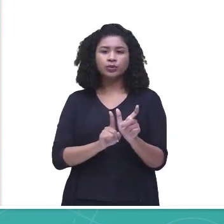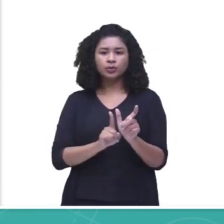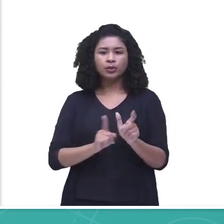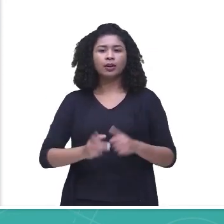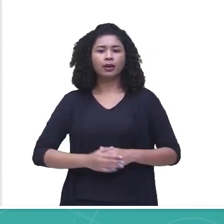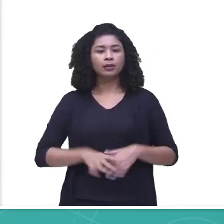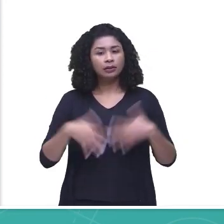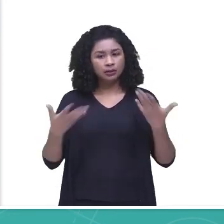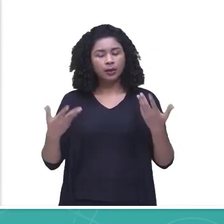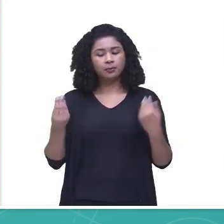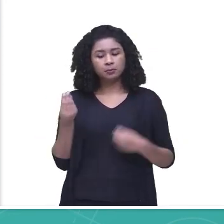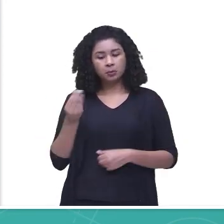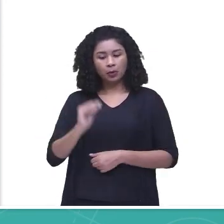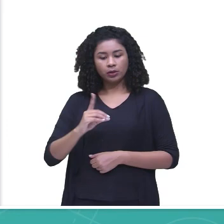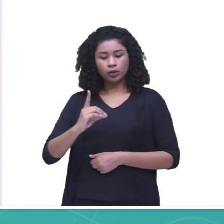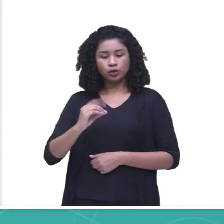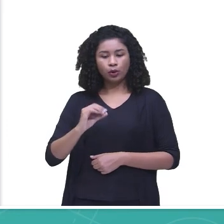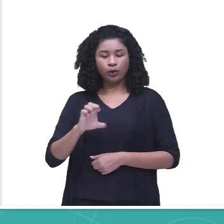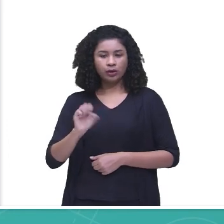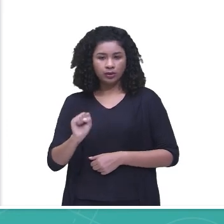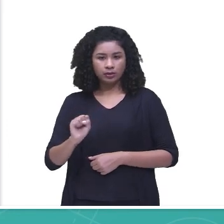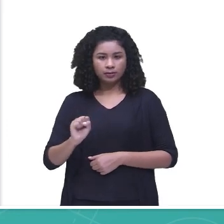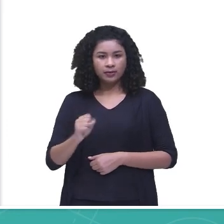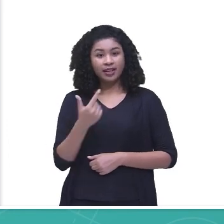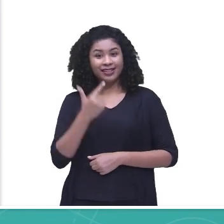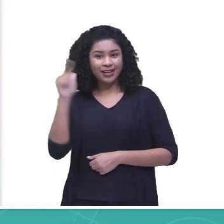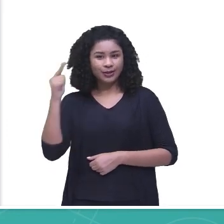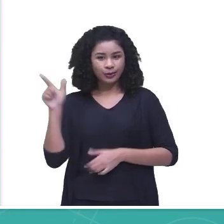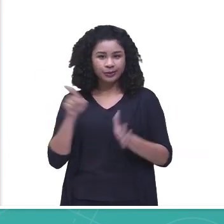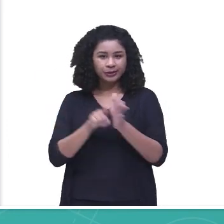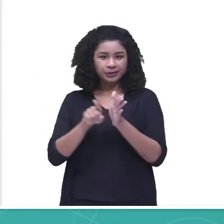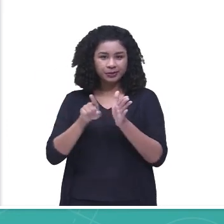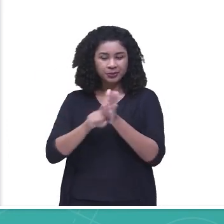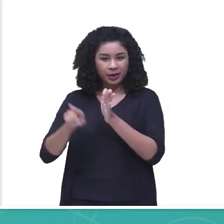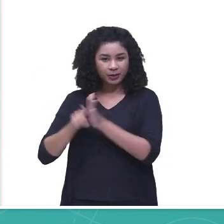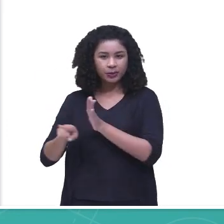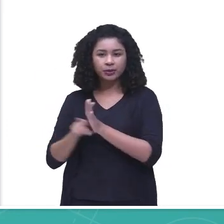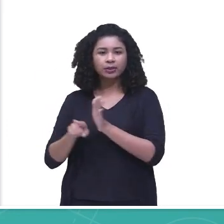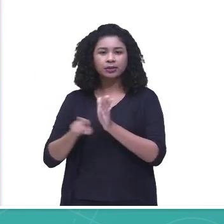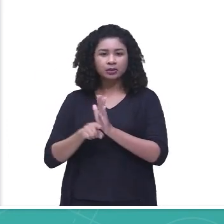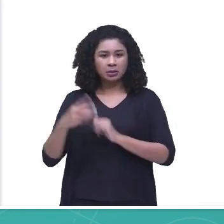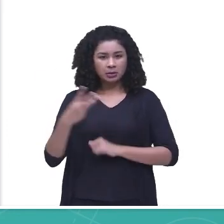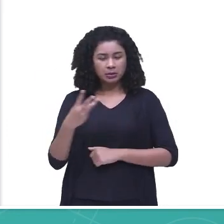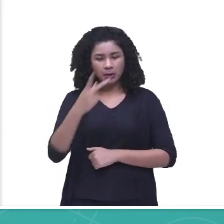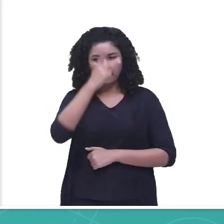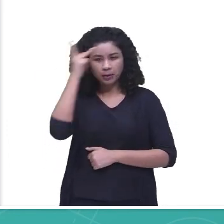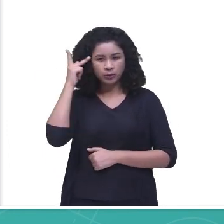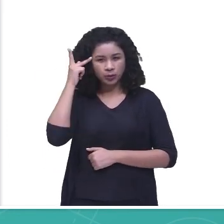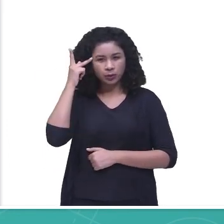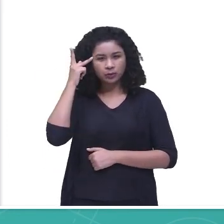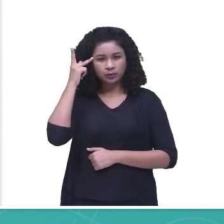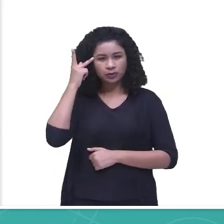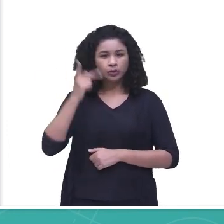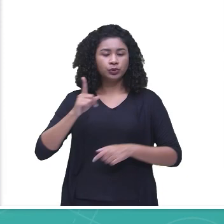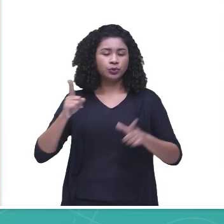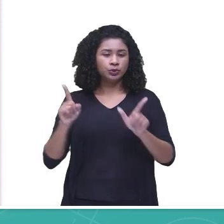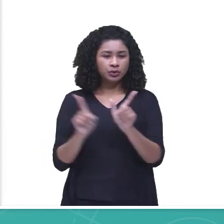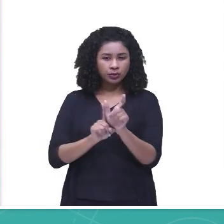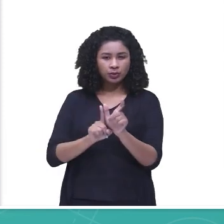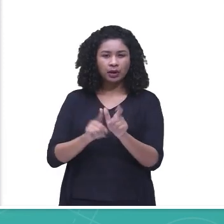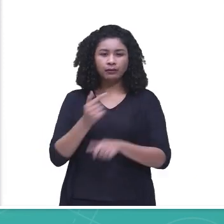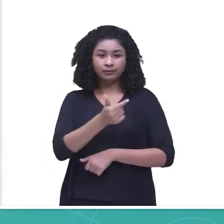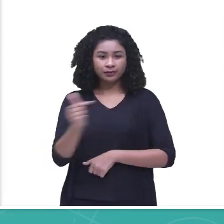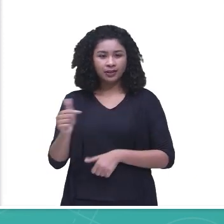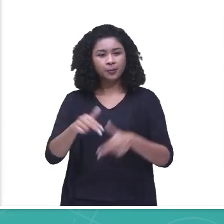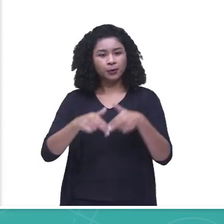o does. Em todas as outras aí, não era a terceira pessoa do singular, eu deveria mesmo preencher com o do. Tá certo,